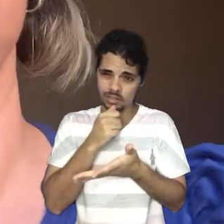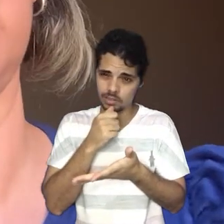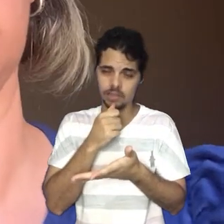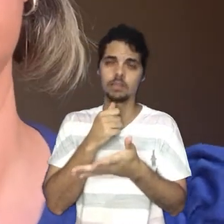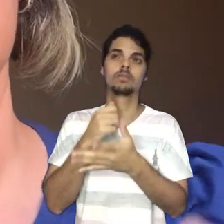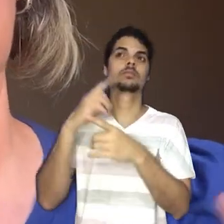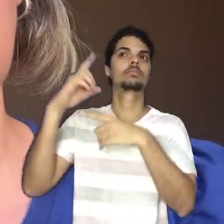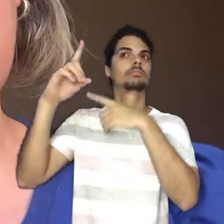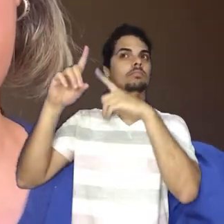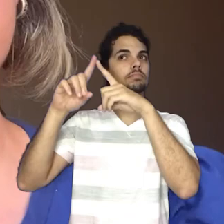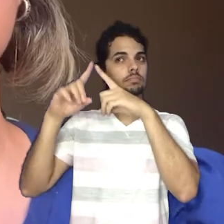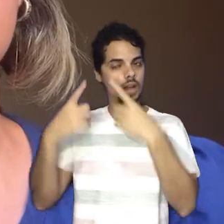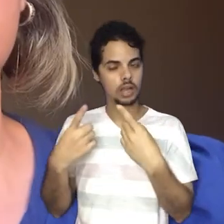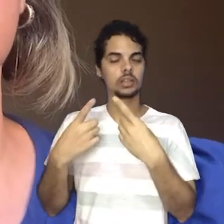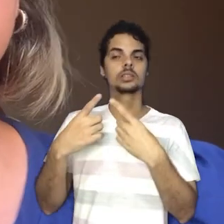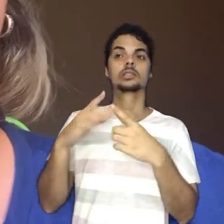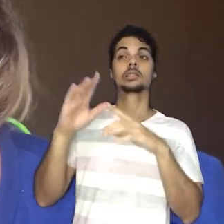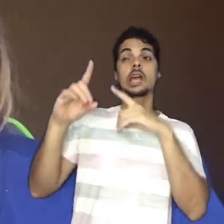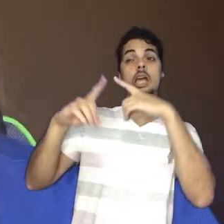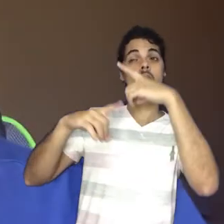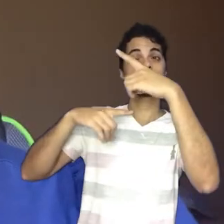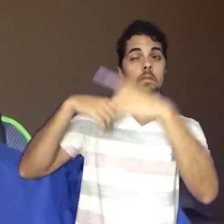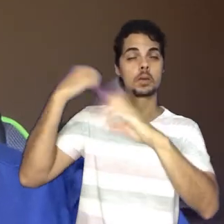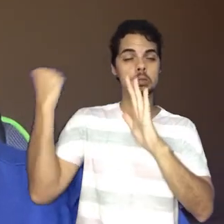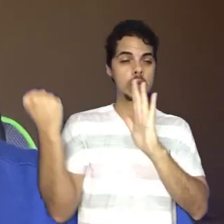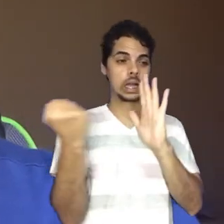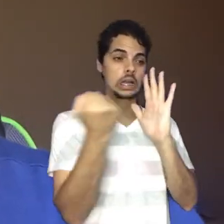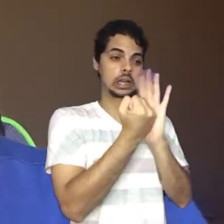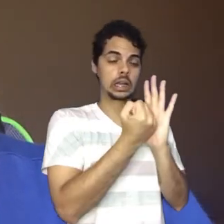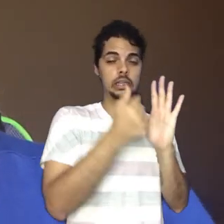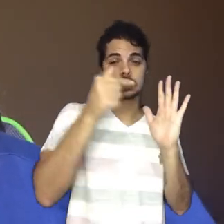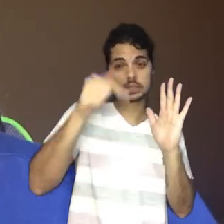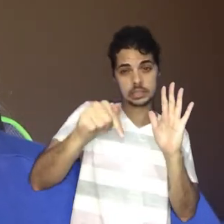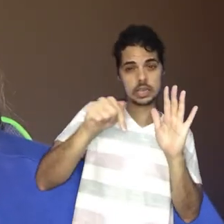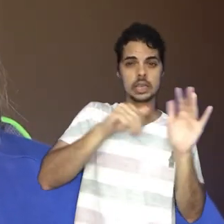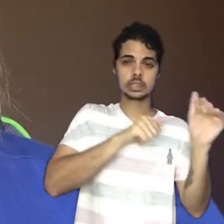mas enfim, é o que é colocado em